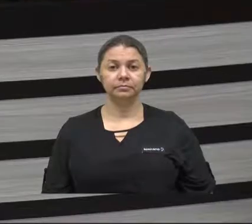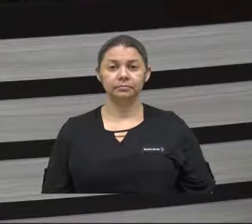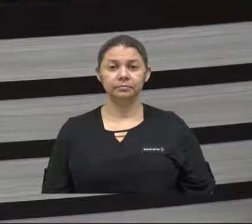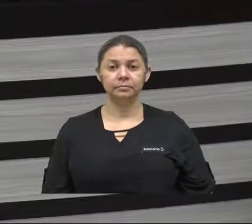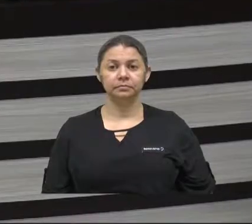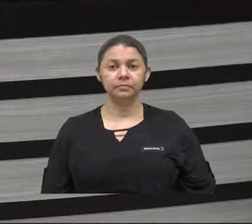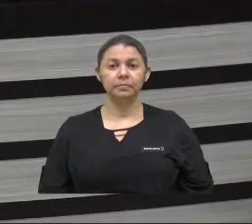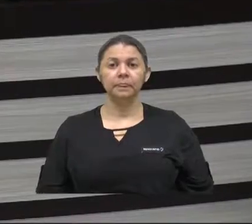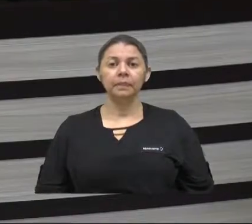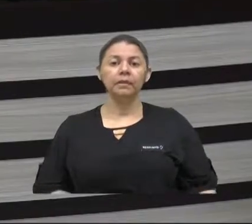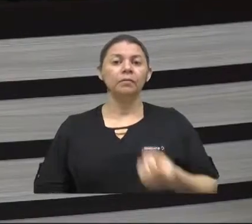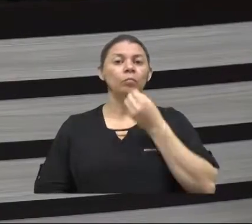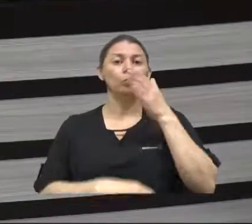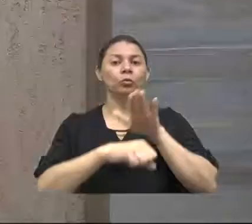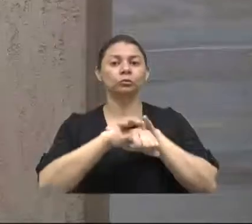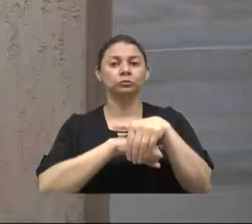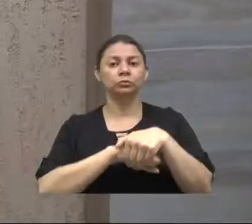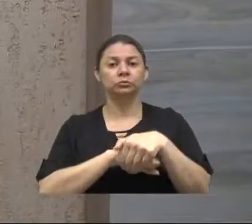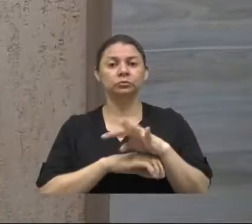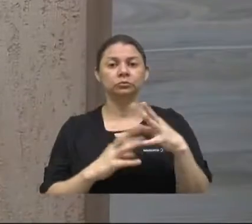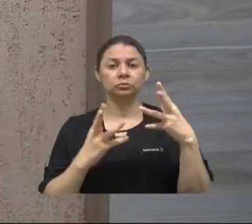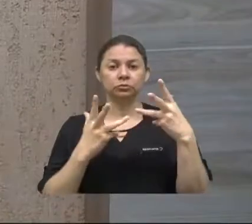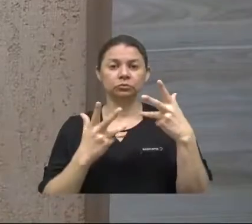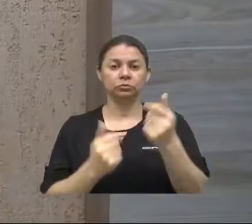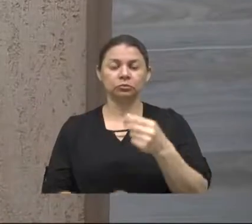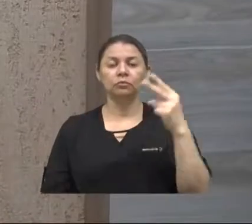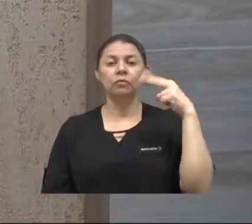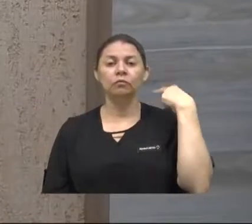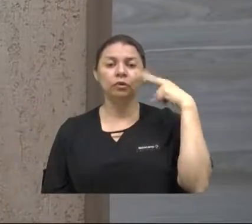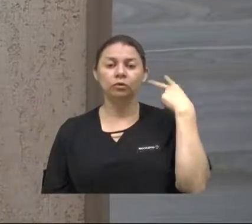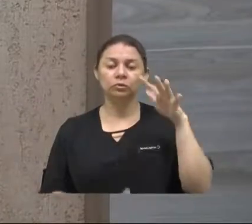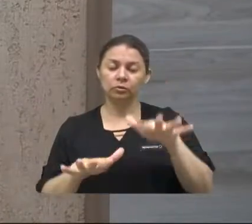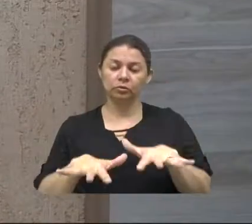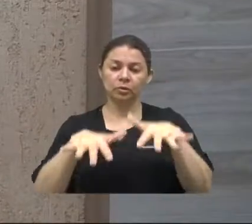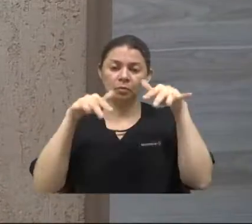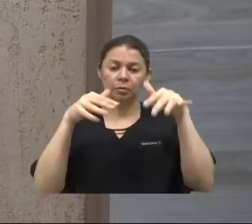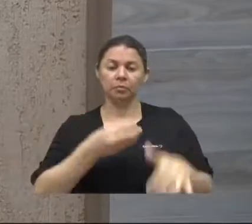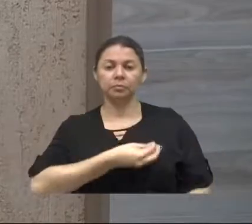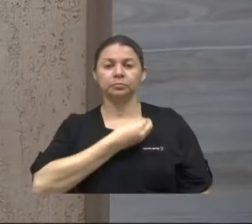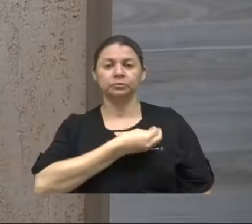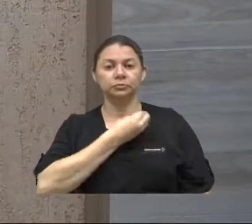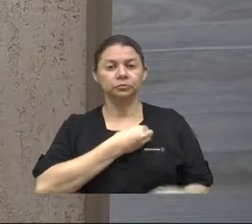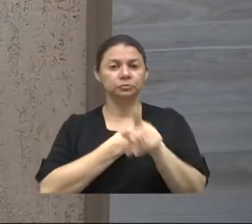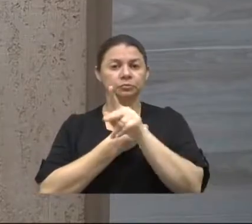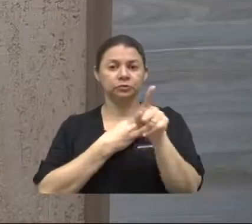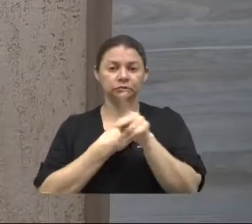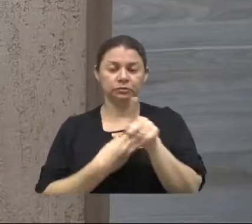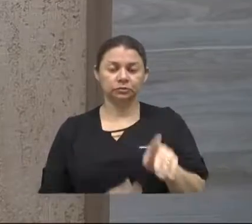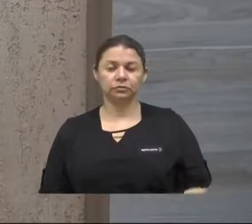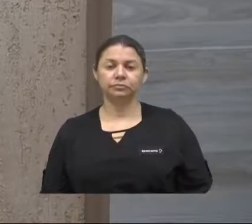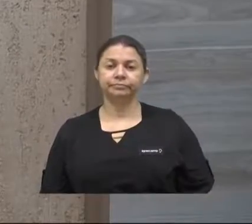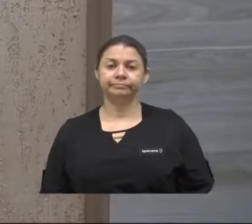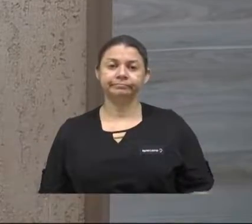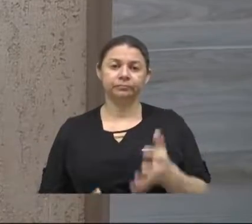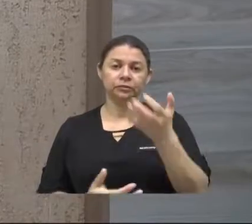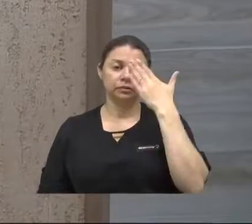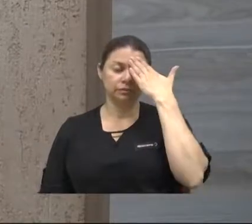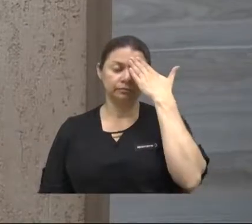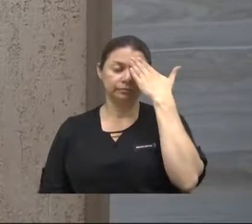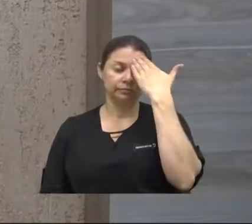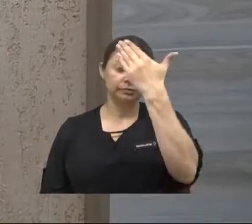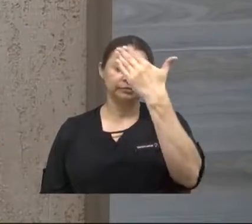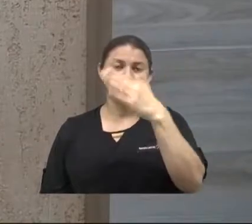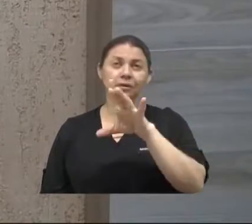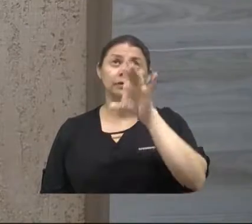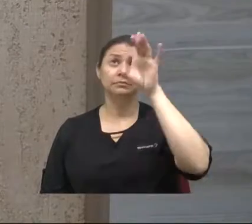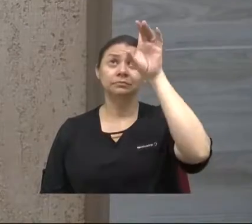Boa noite a todos, vereadores, vereadoras públicos presentes, senhor presidente. Primeiramente, quero agradecer a Deus pela